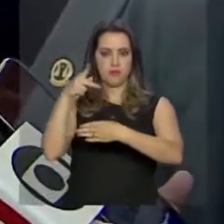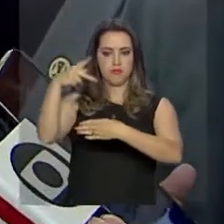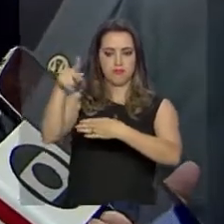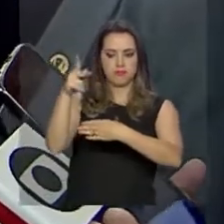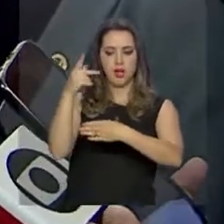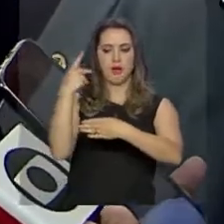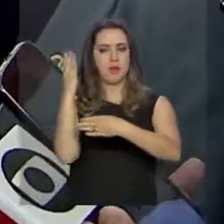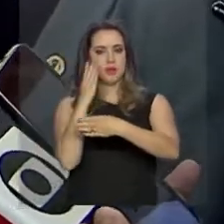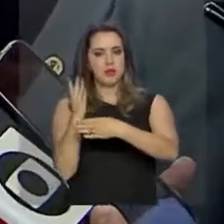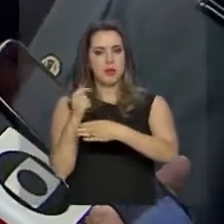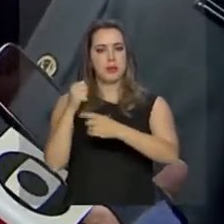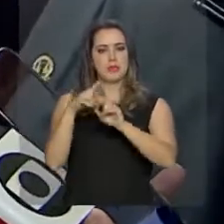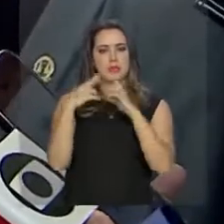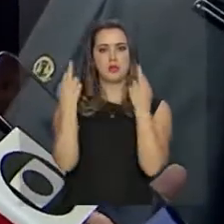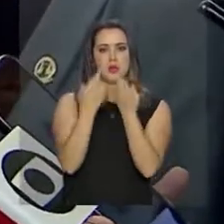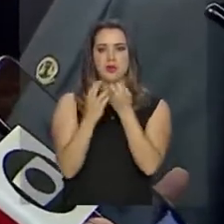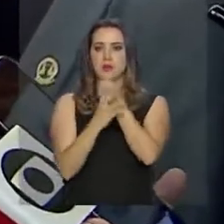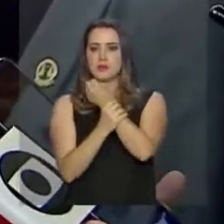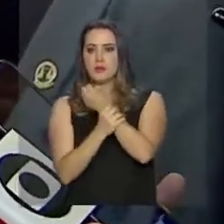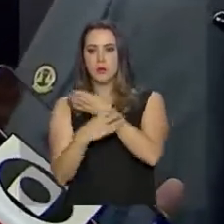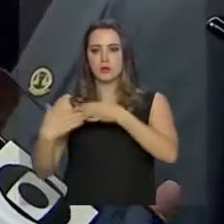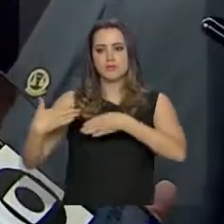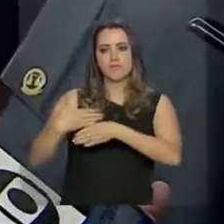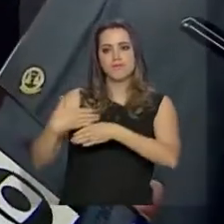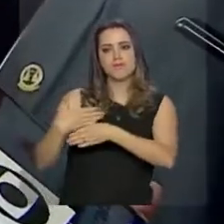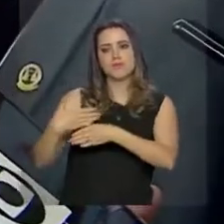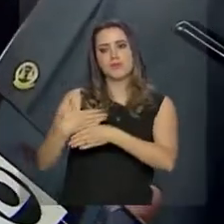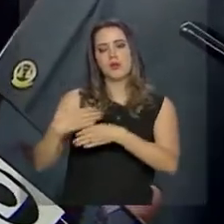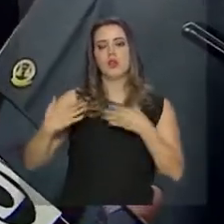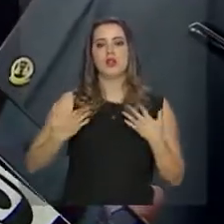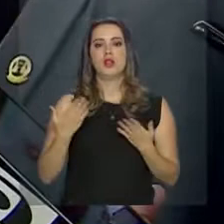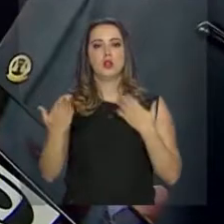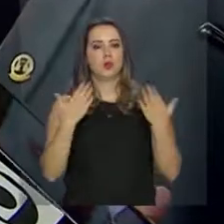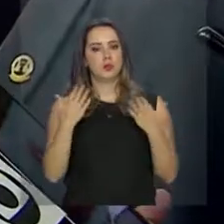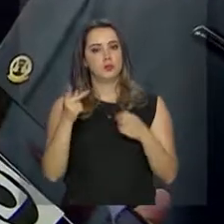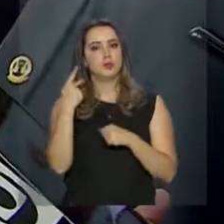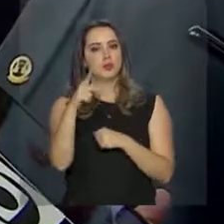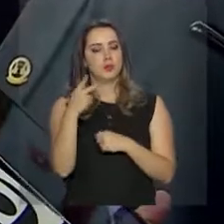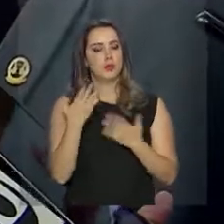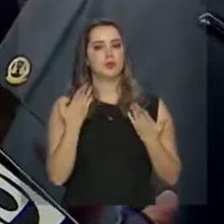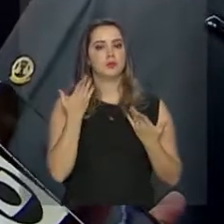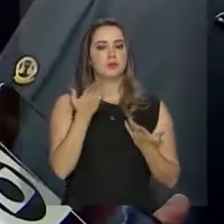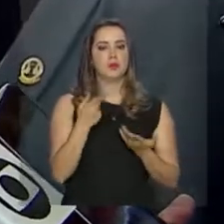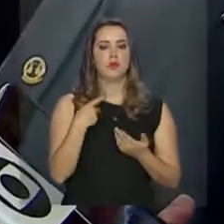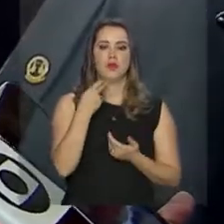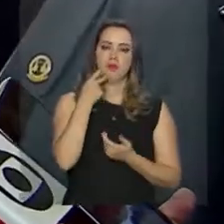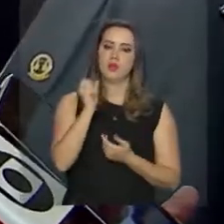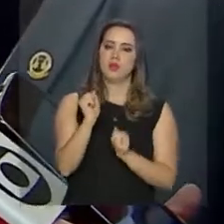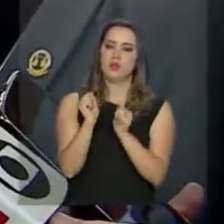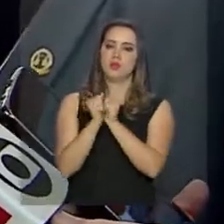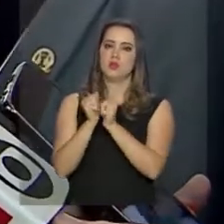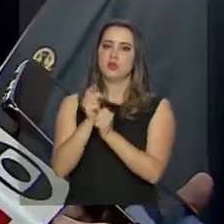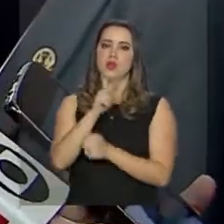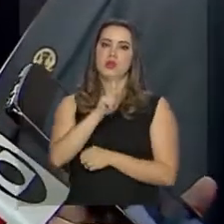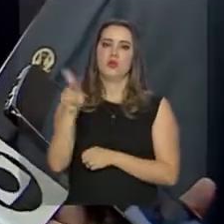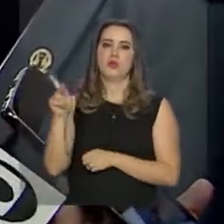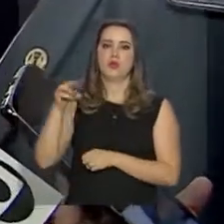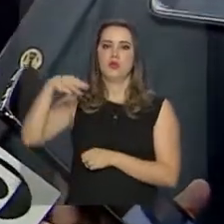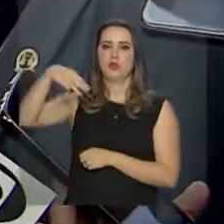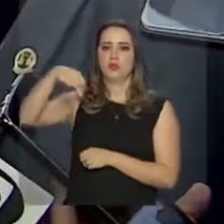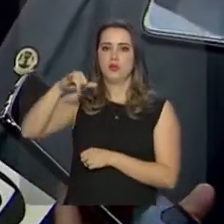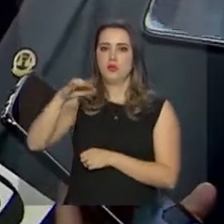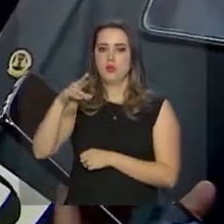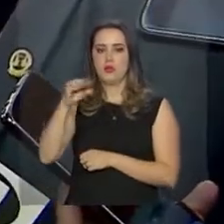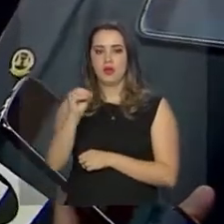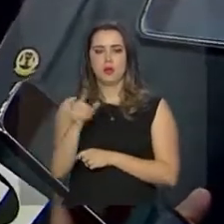reuniões relativamente à segurança das fronteiras, especialmente com o Paraguai. Mas hoje, especialmente, eu pude dizer ao presidente Marito